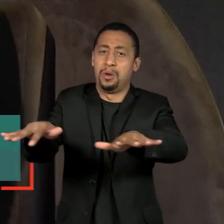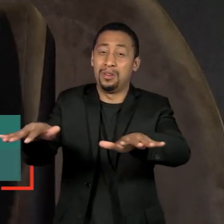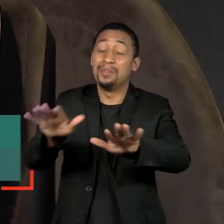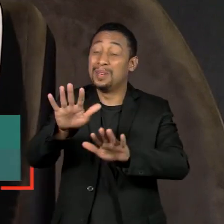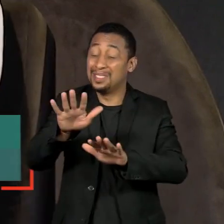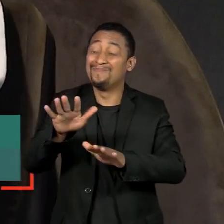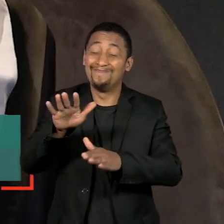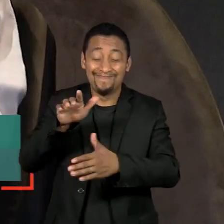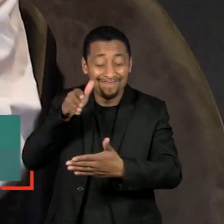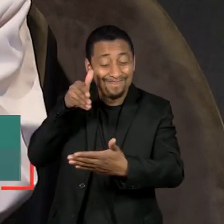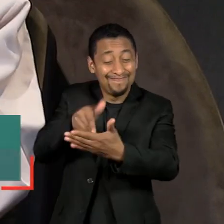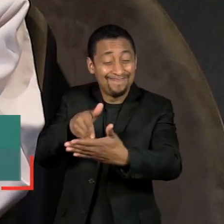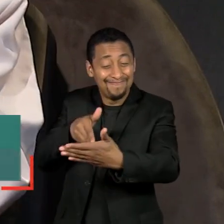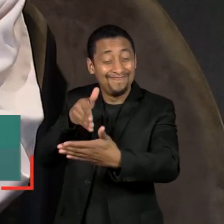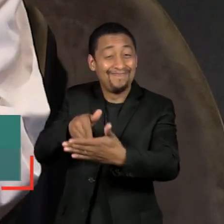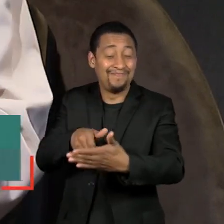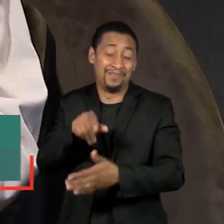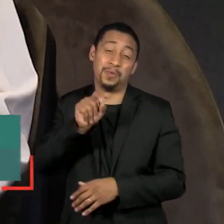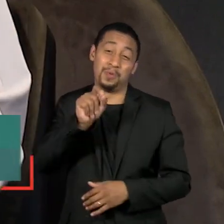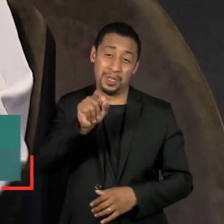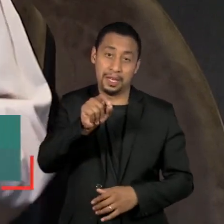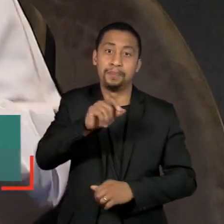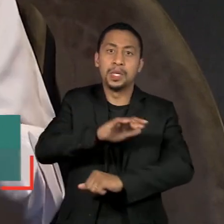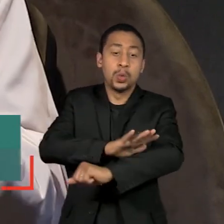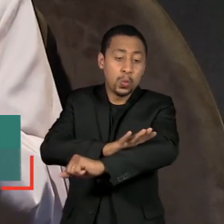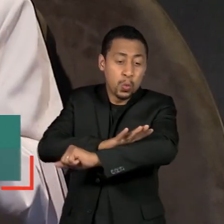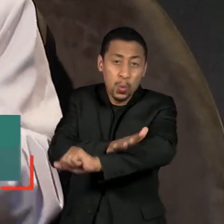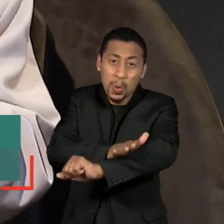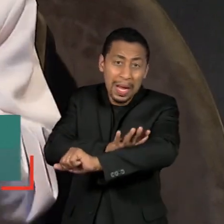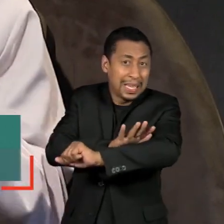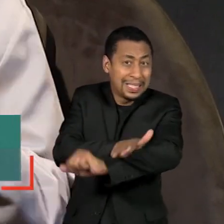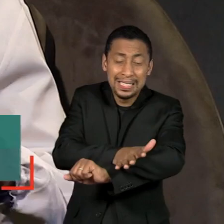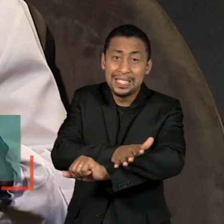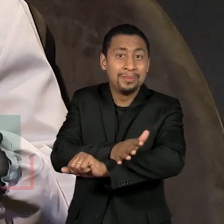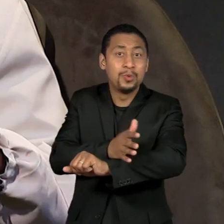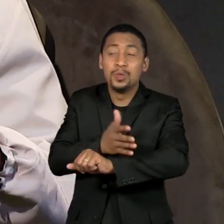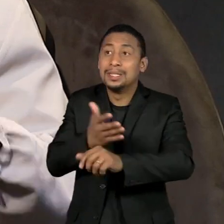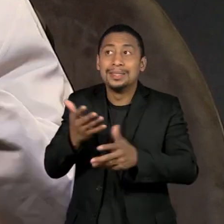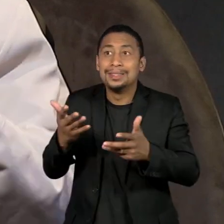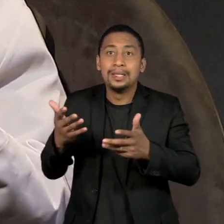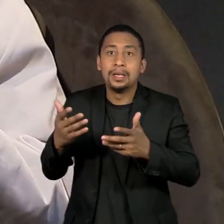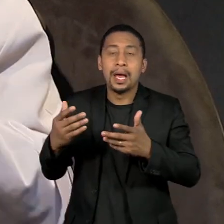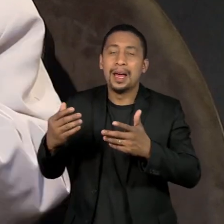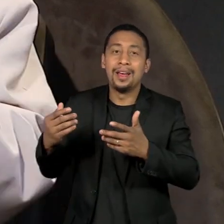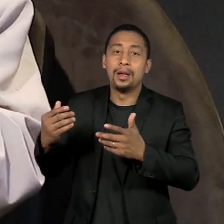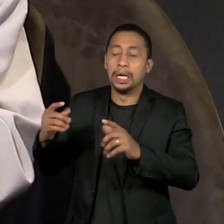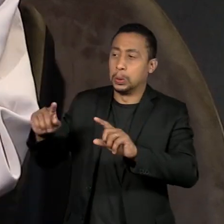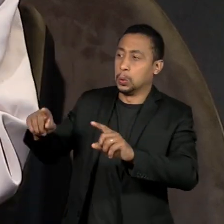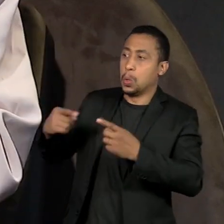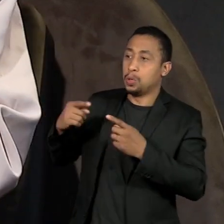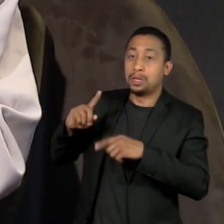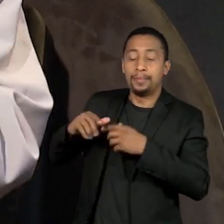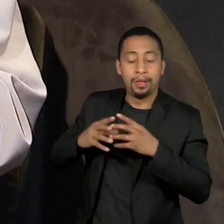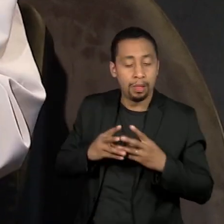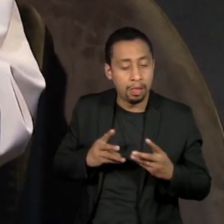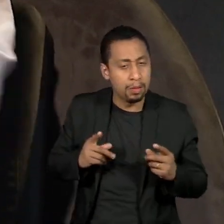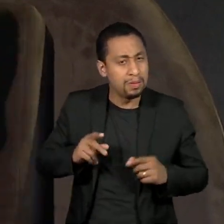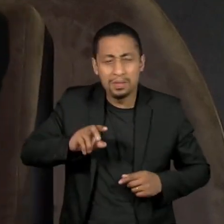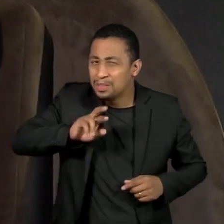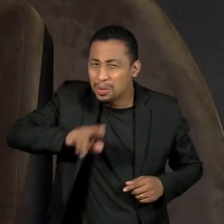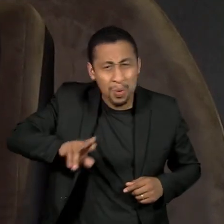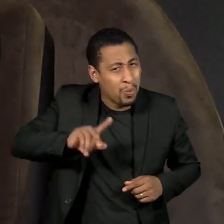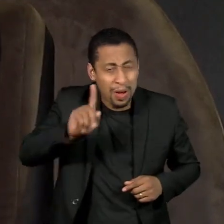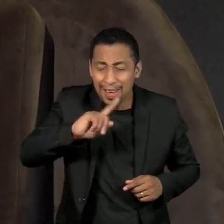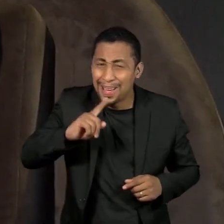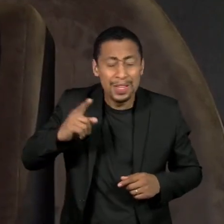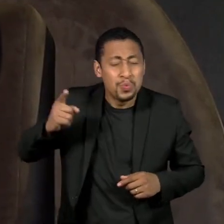disse anteriormente, é que o racismo ele não nos atravessa, ele nos habita. Então, o que o racista